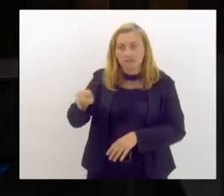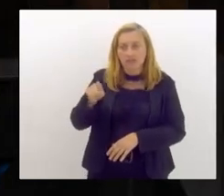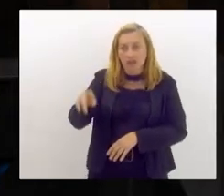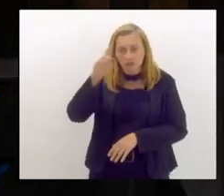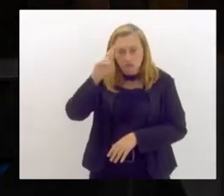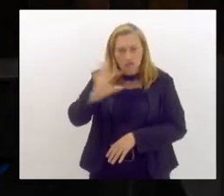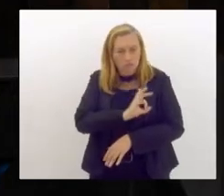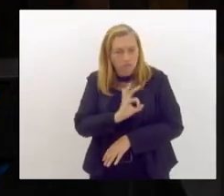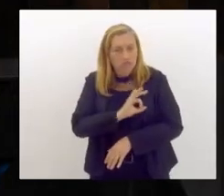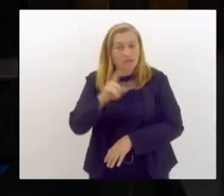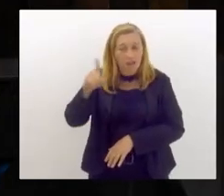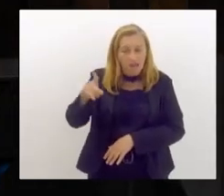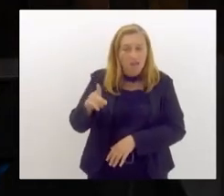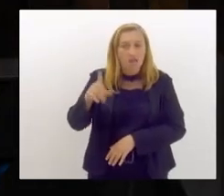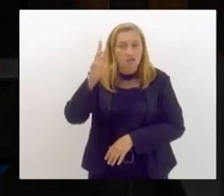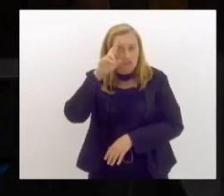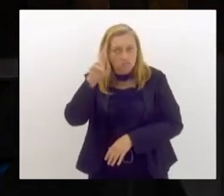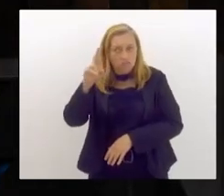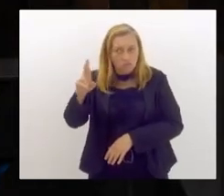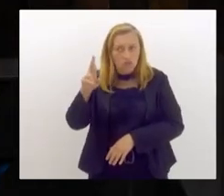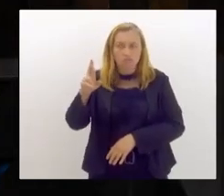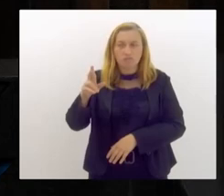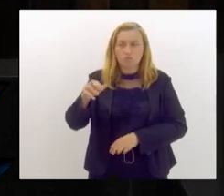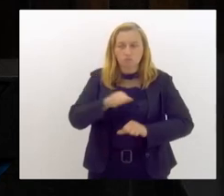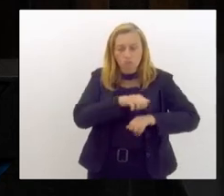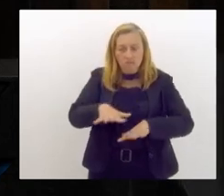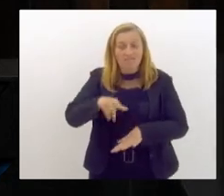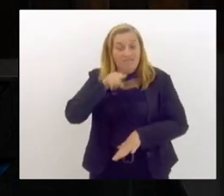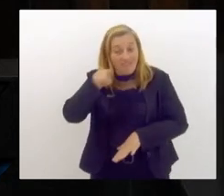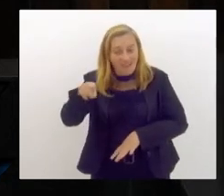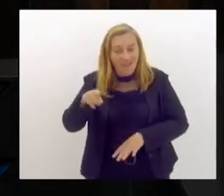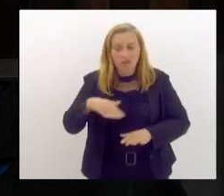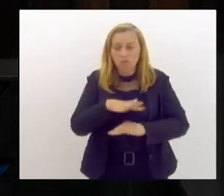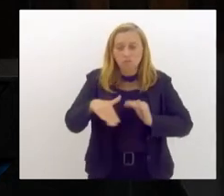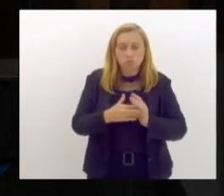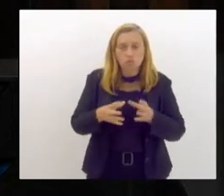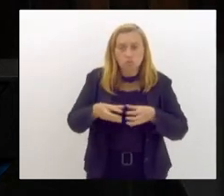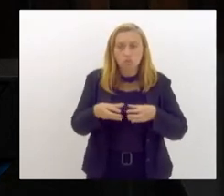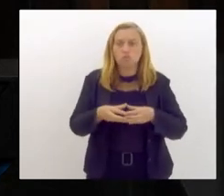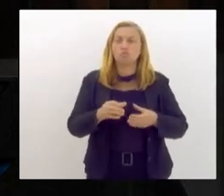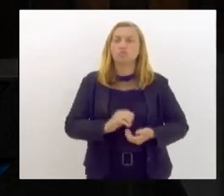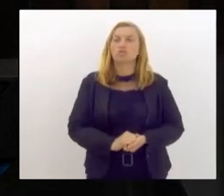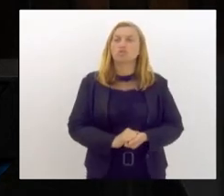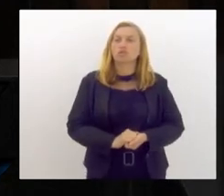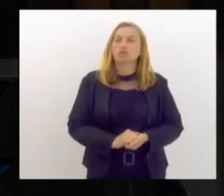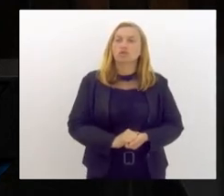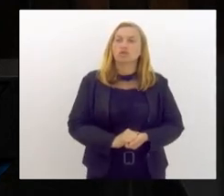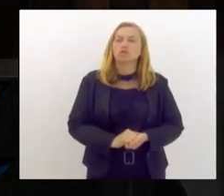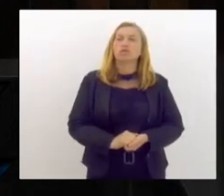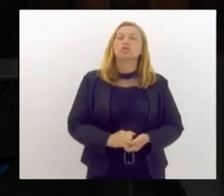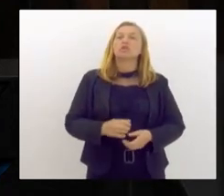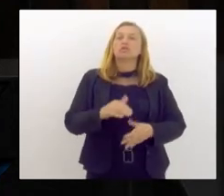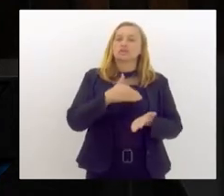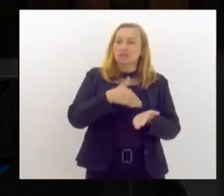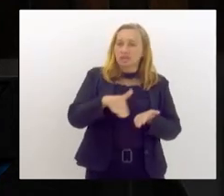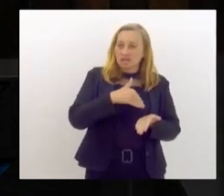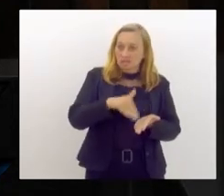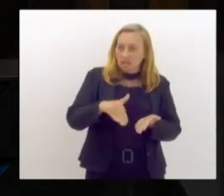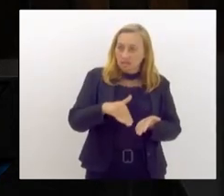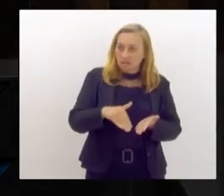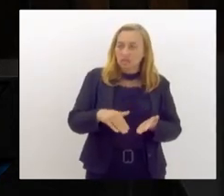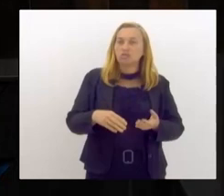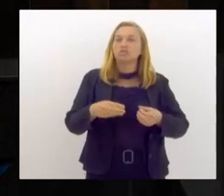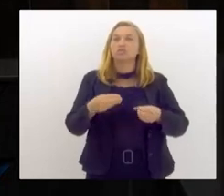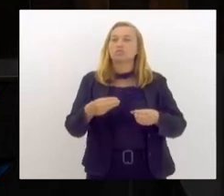PRF, estava o comandante do Exército, do Comando Militar do Leste, estava lá com toda a sua equipe. O secretário executivo do Ministério estava